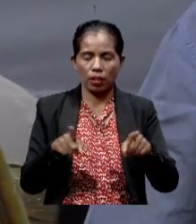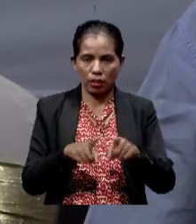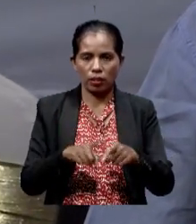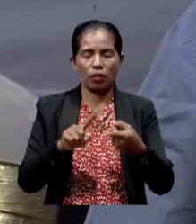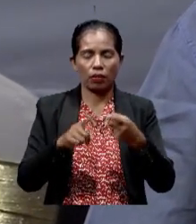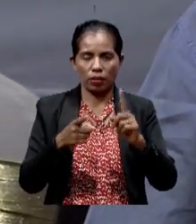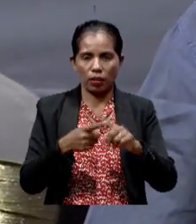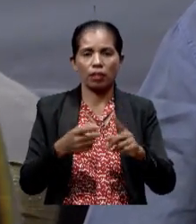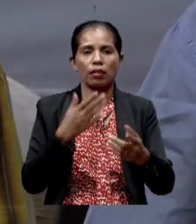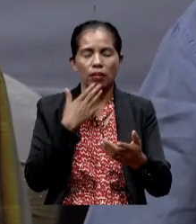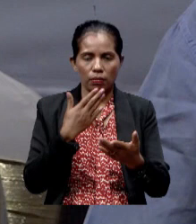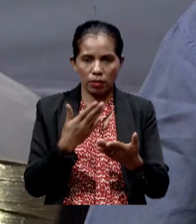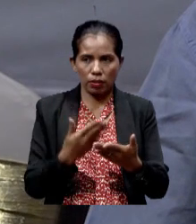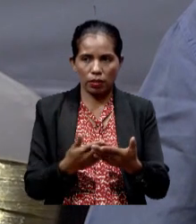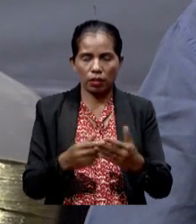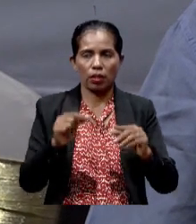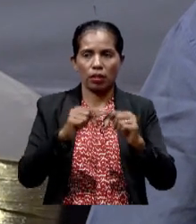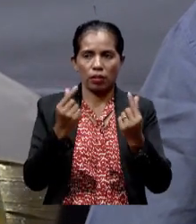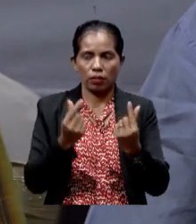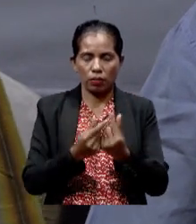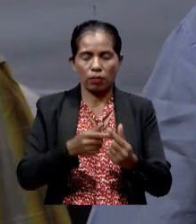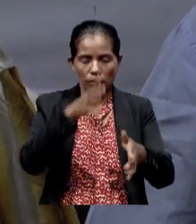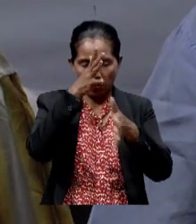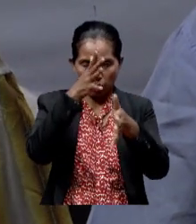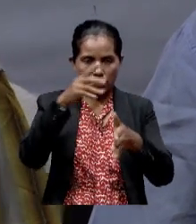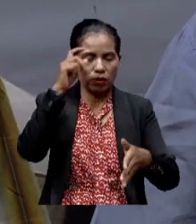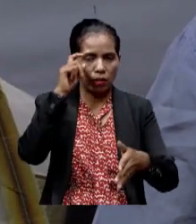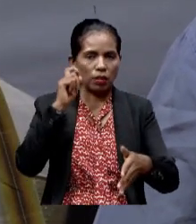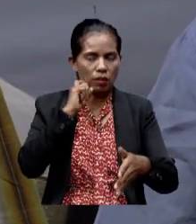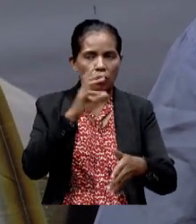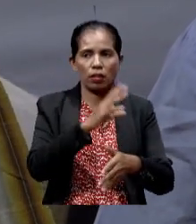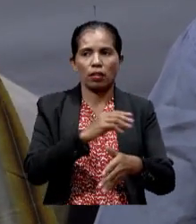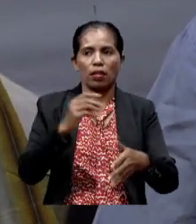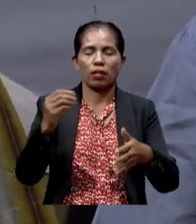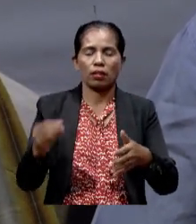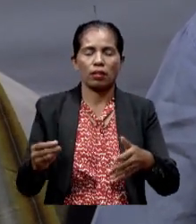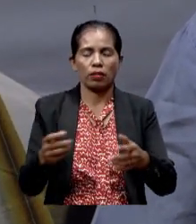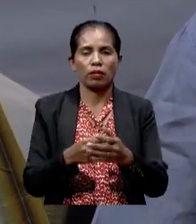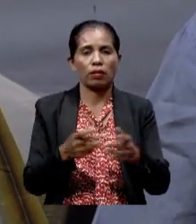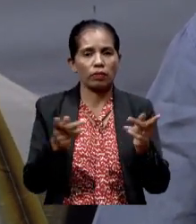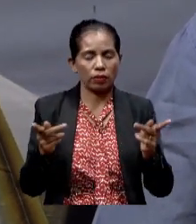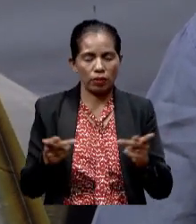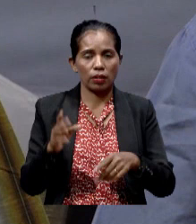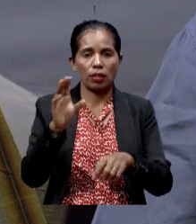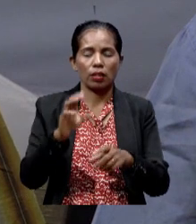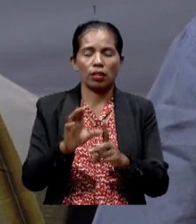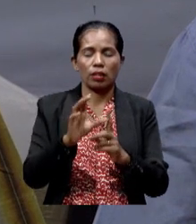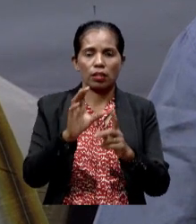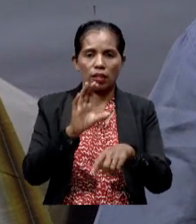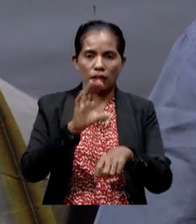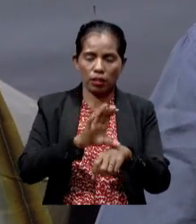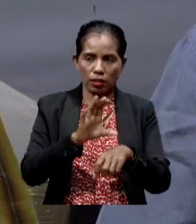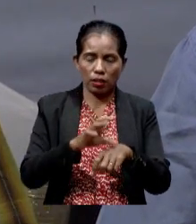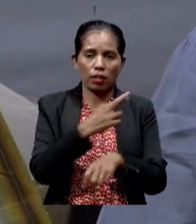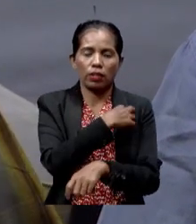nebe parte equipa abonana ninia, e mos parte a seu turismo religioso ninia, laos ida nede, mas bawoin,